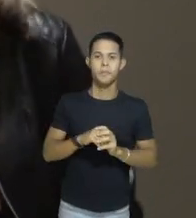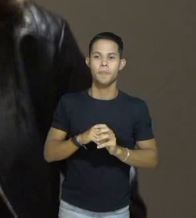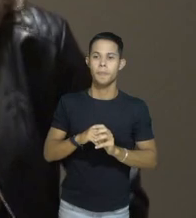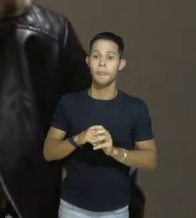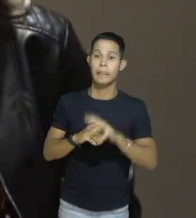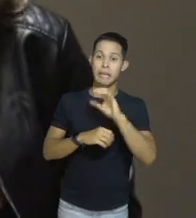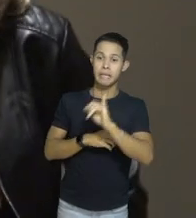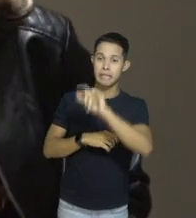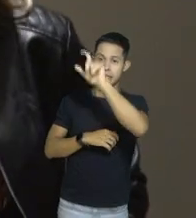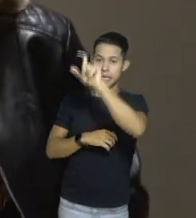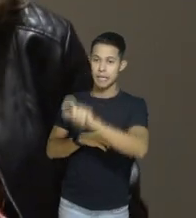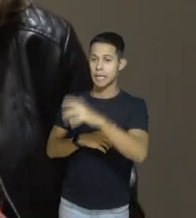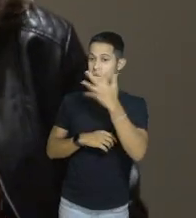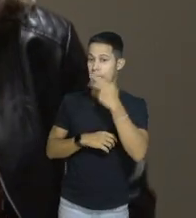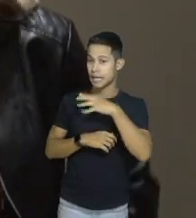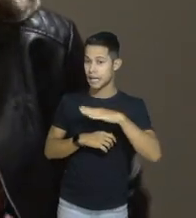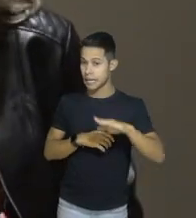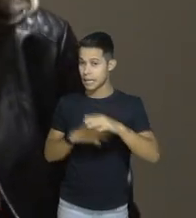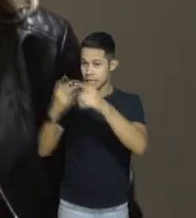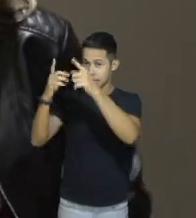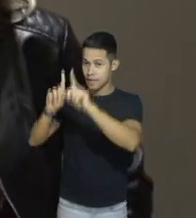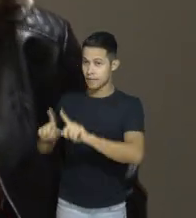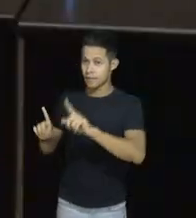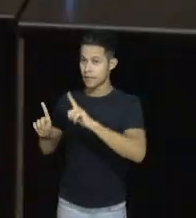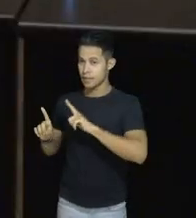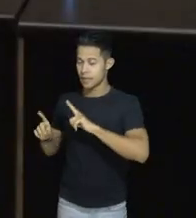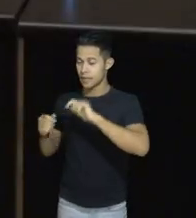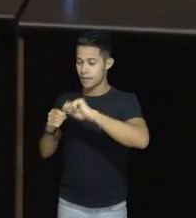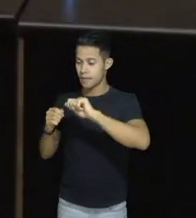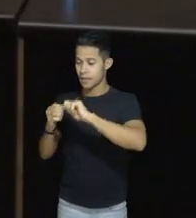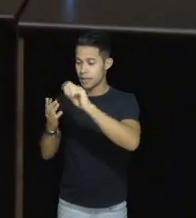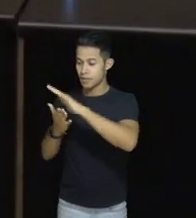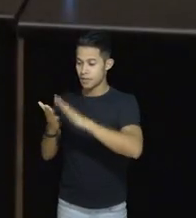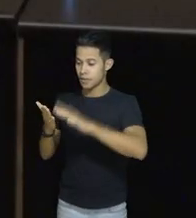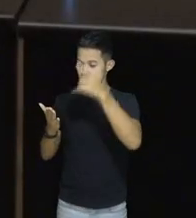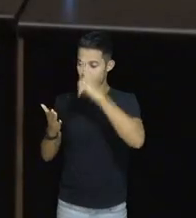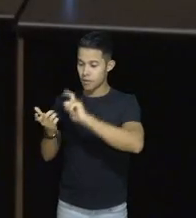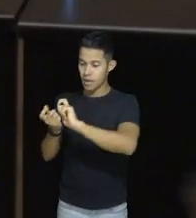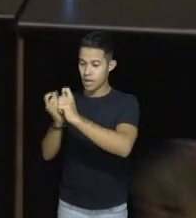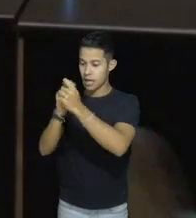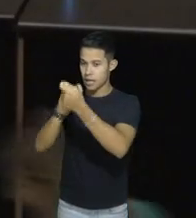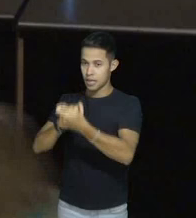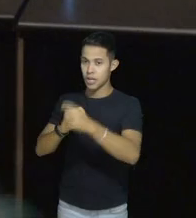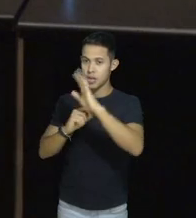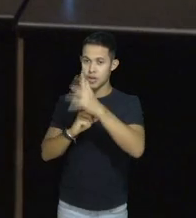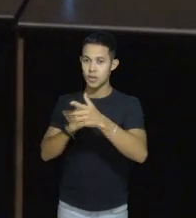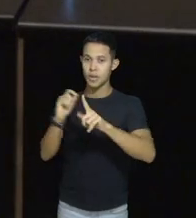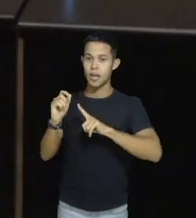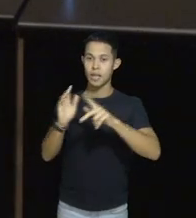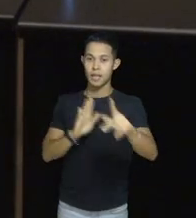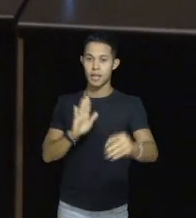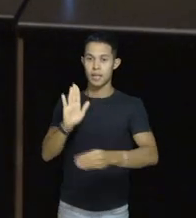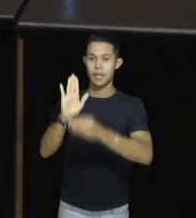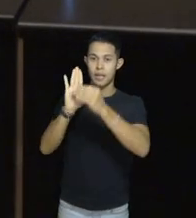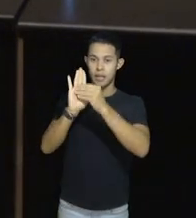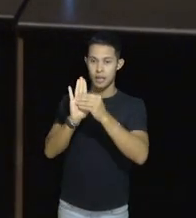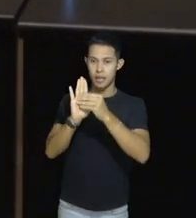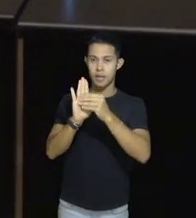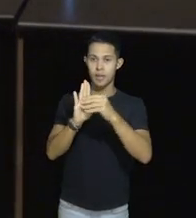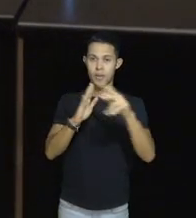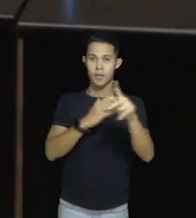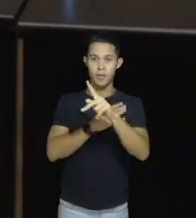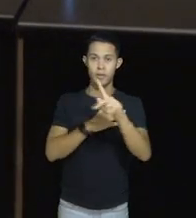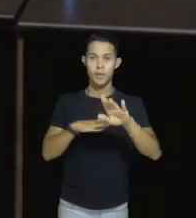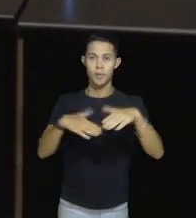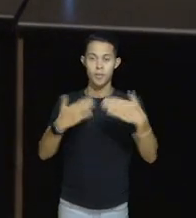normalmente, como todas as crianças, que a atividade dele seja adaptada, e isso já está lá no planejamento dele, quando ele faz, qual é a